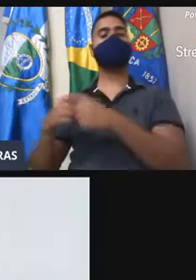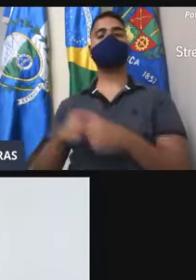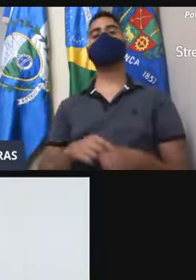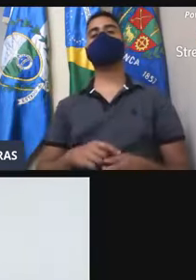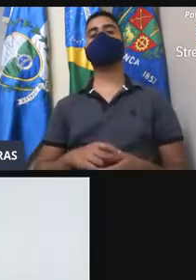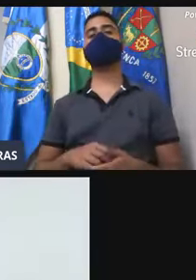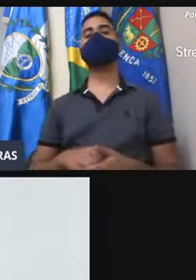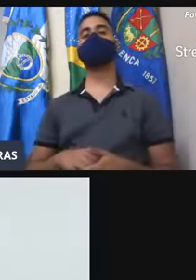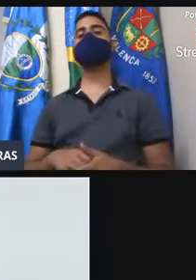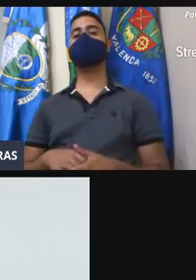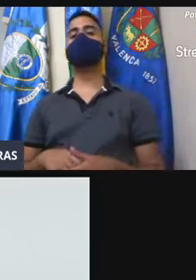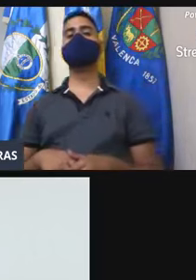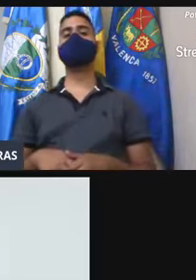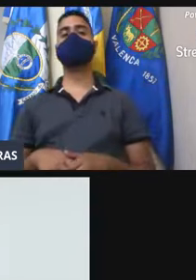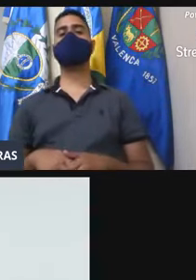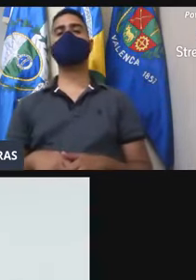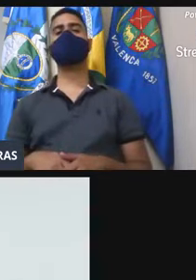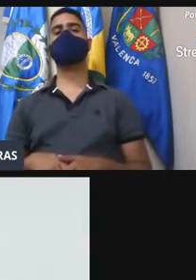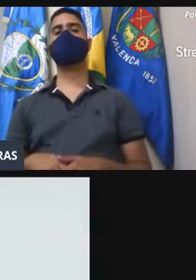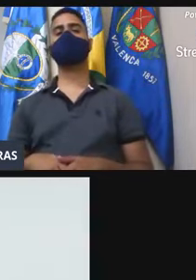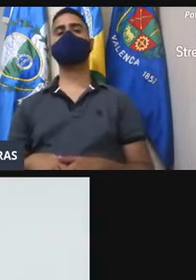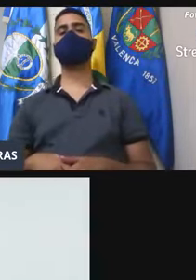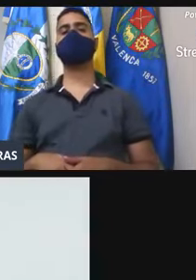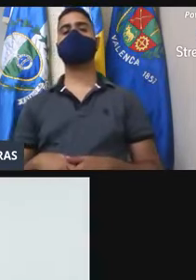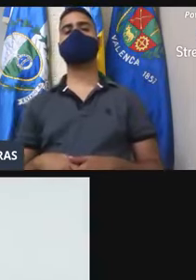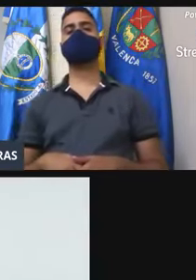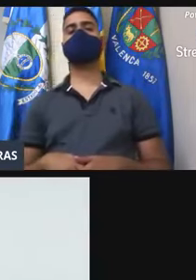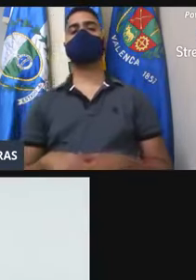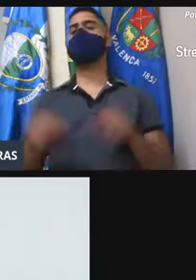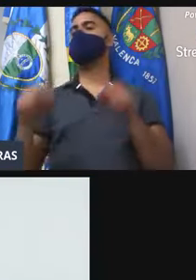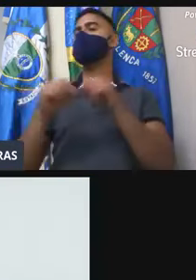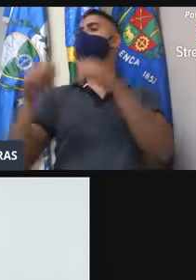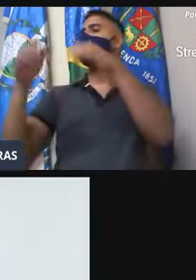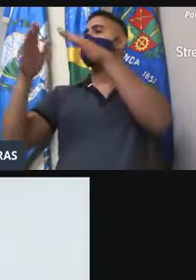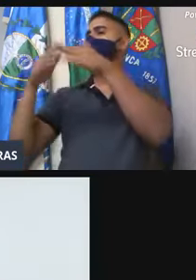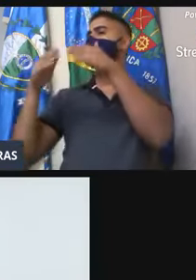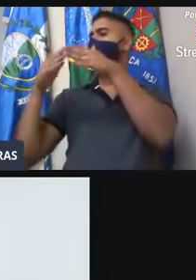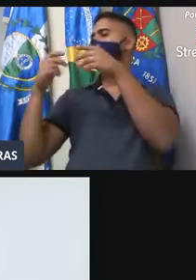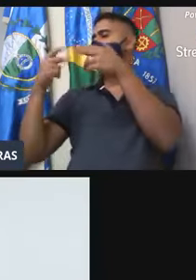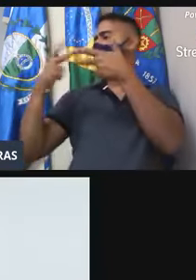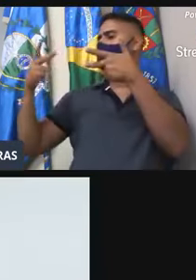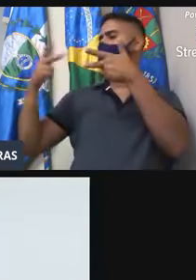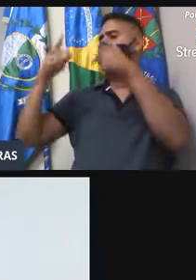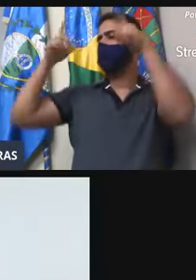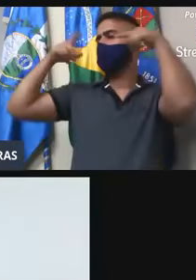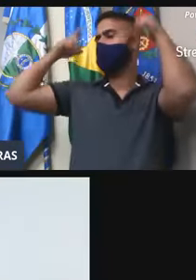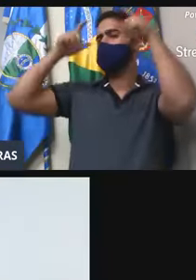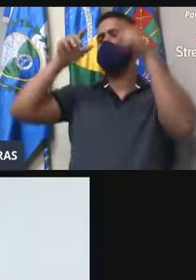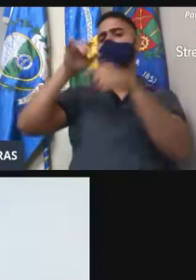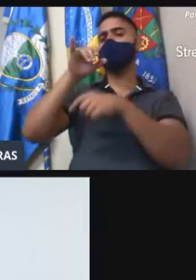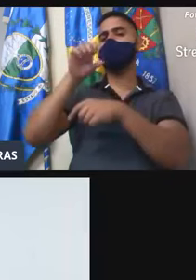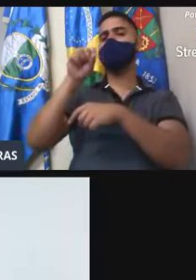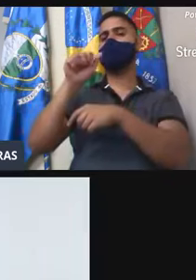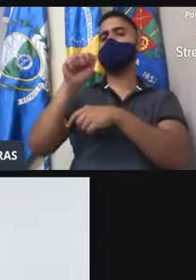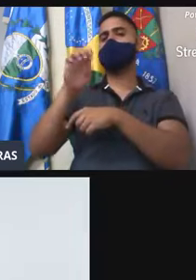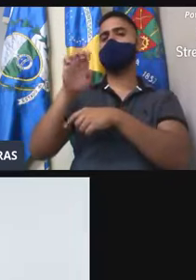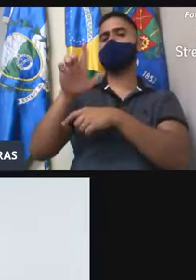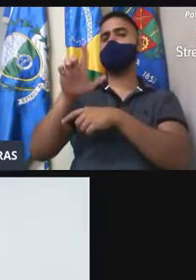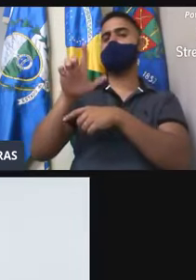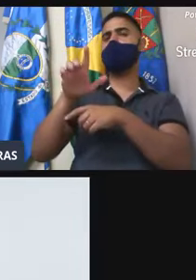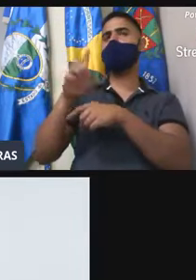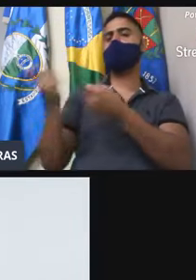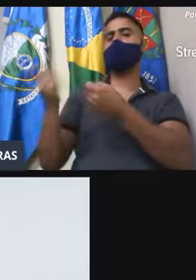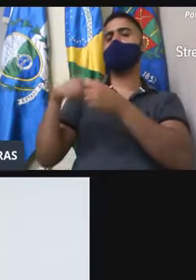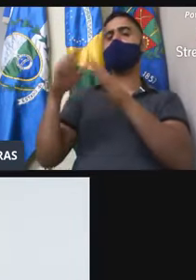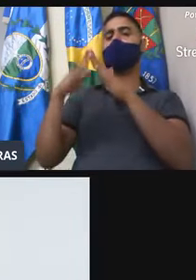oficialmente vai reivindicar os acervos, né, dos pertences de Princesa Isabel, que retorne à Casa Rosa, já que agora tem